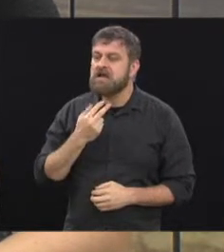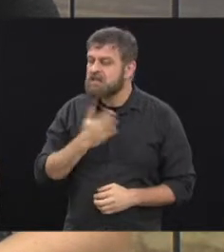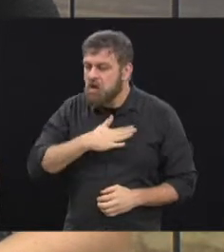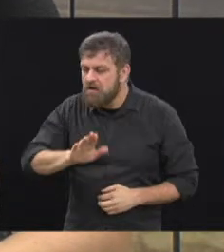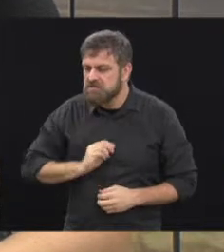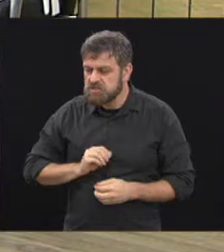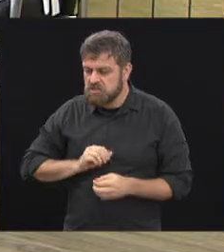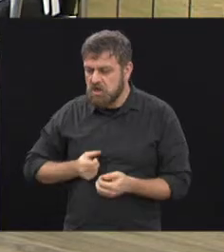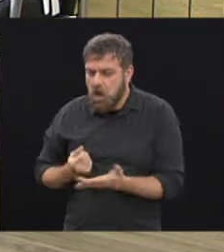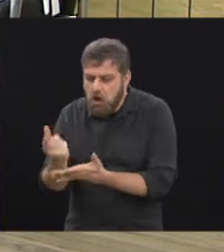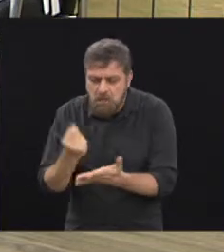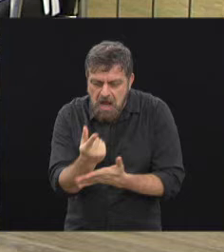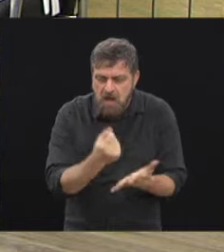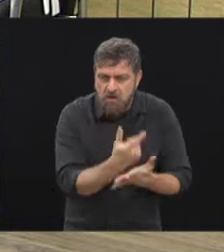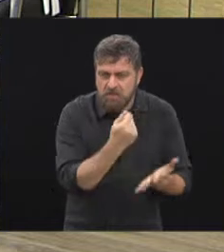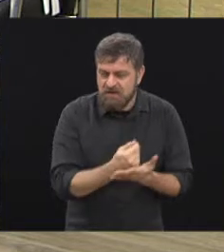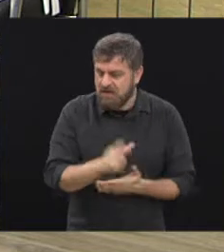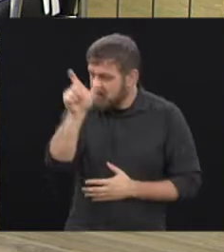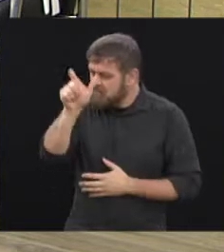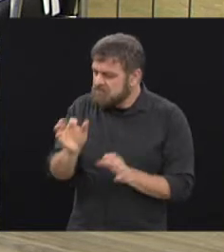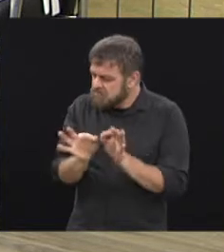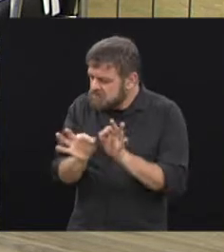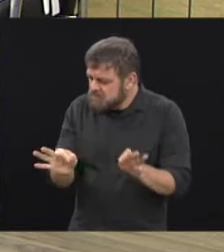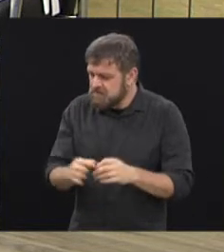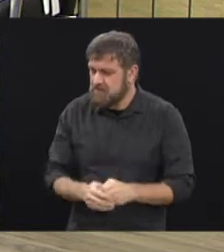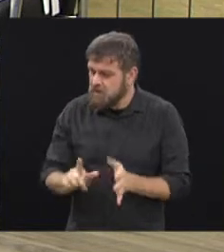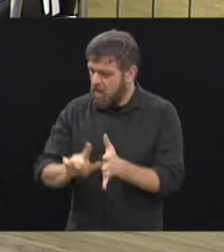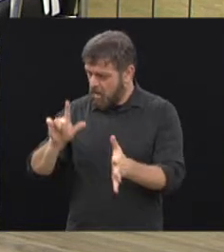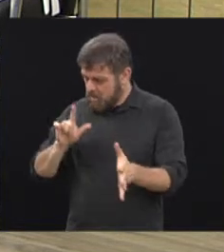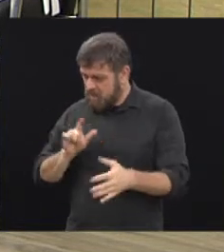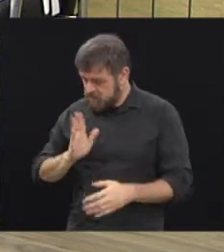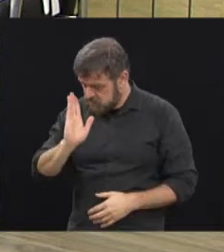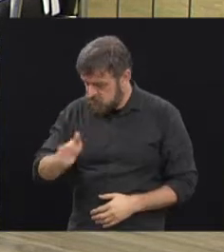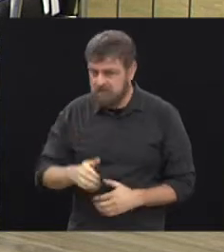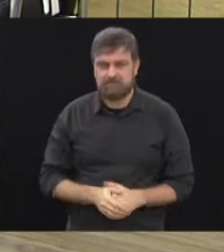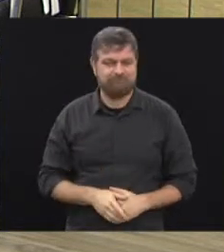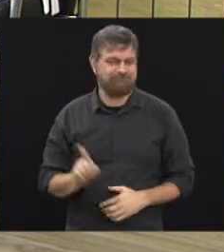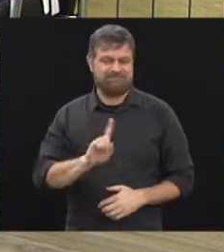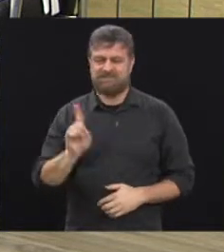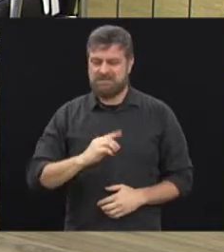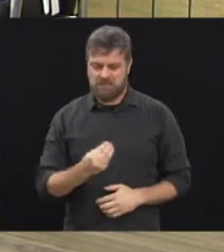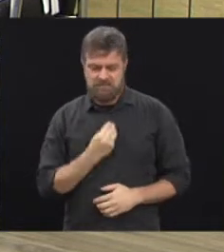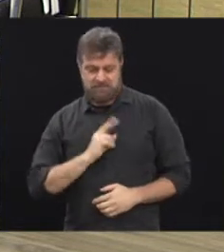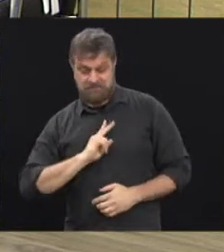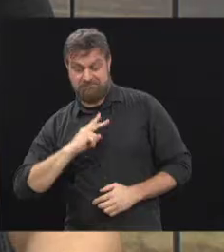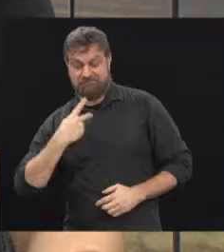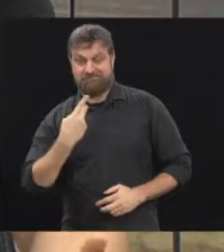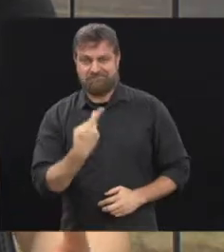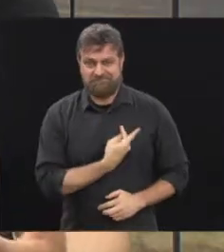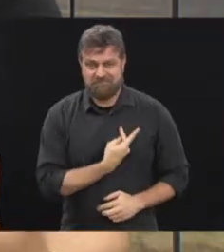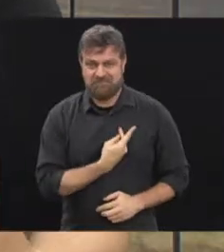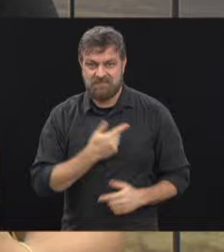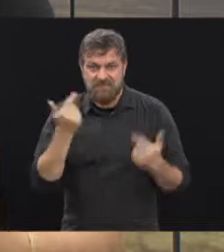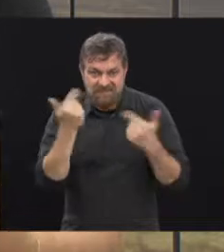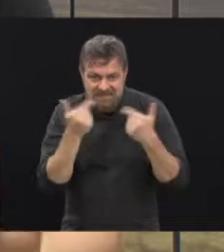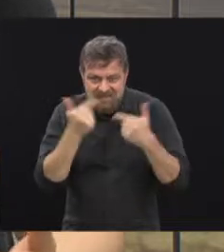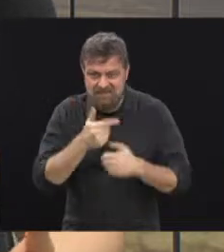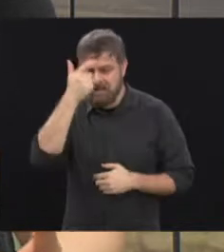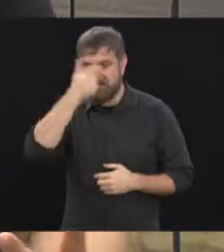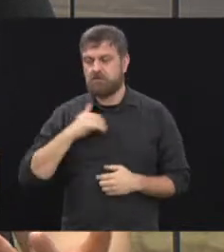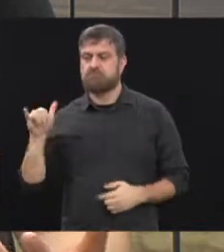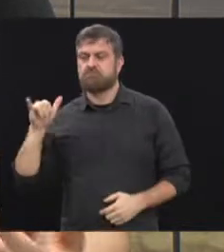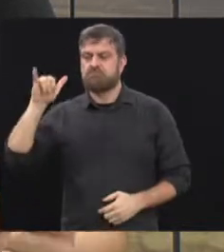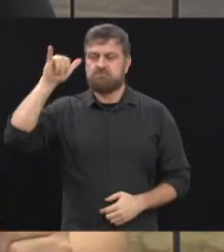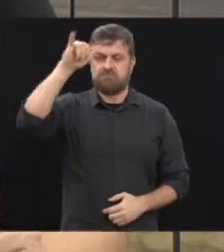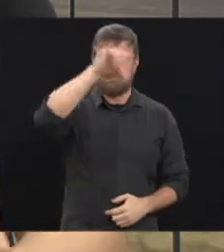você aprendeu nas suas viagens ou não, você já fazia antes? Não fazia antes. E foi muito engraçado, porque eu comecei a